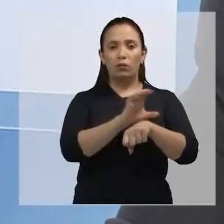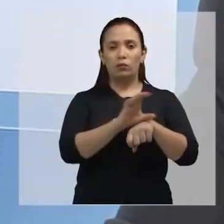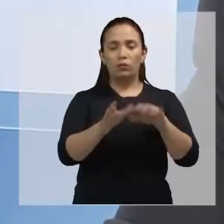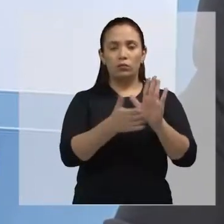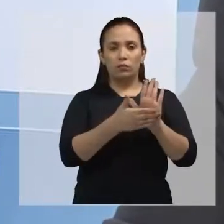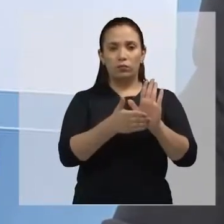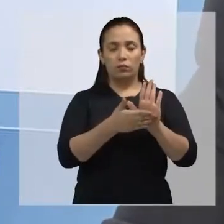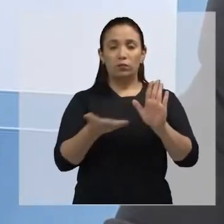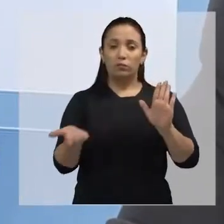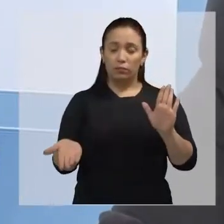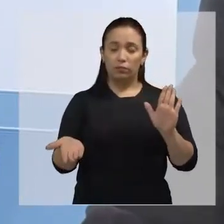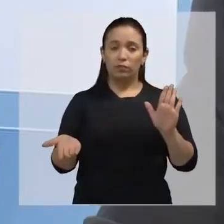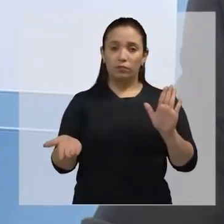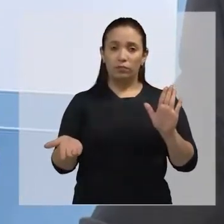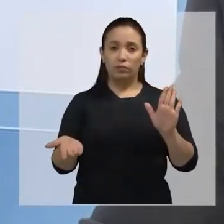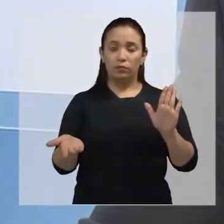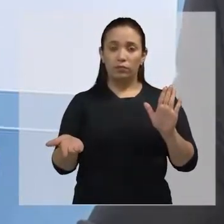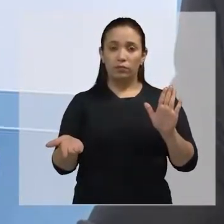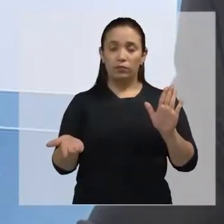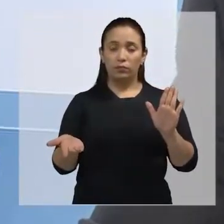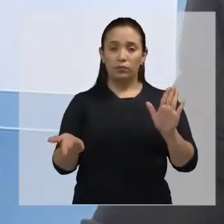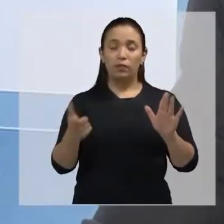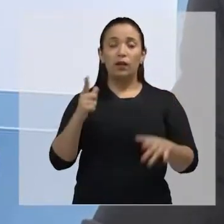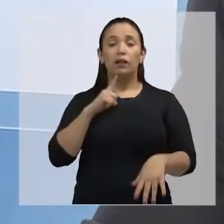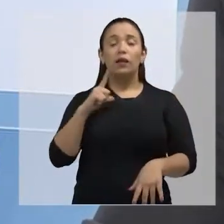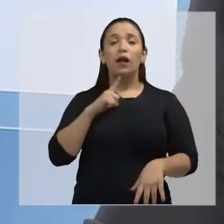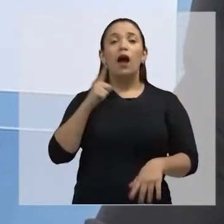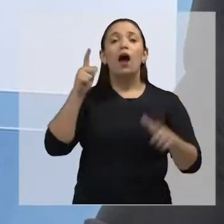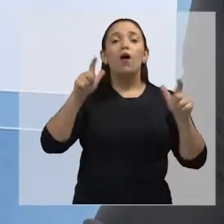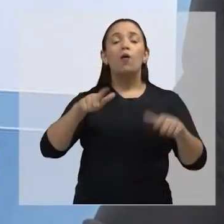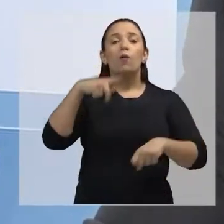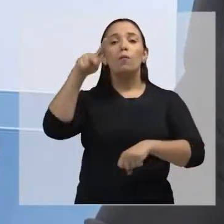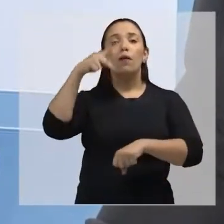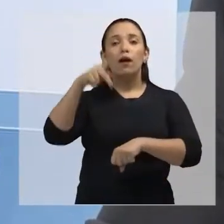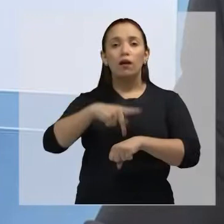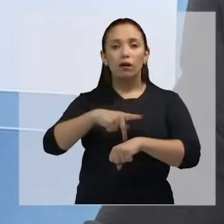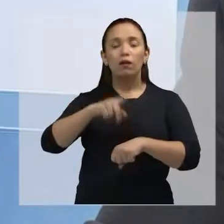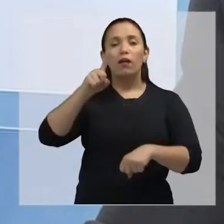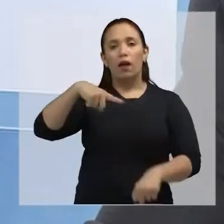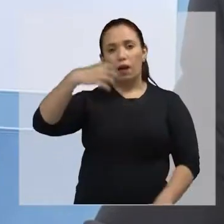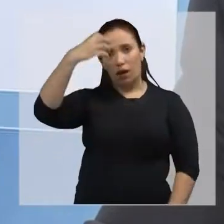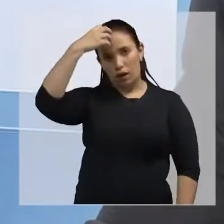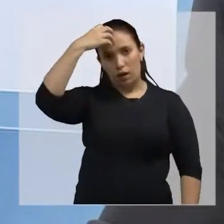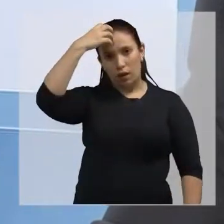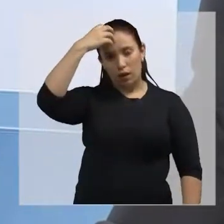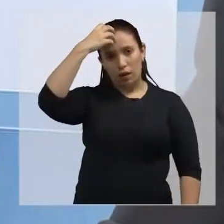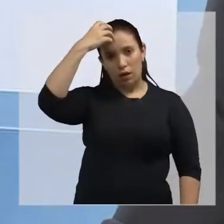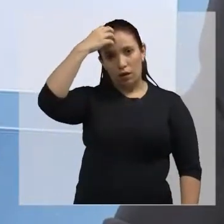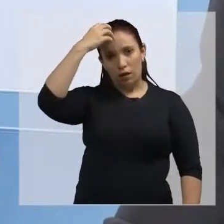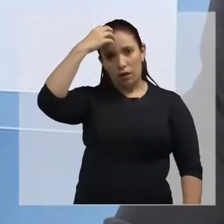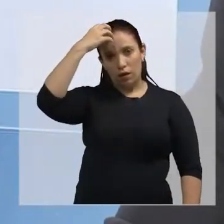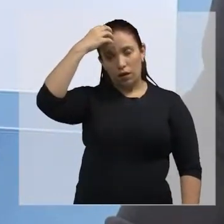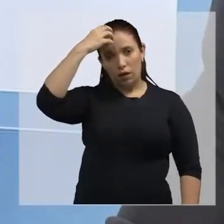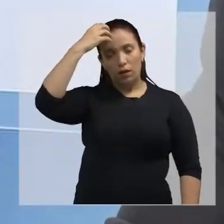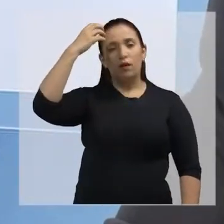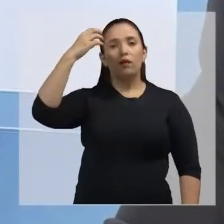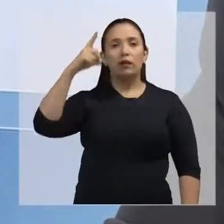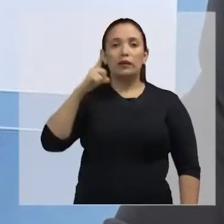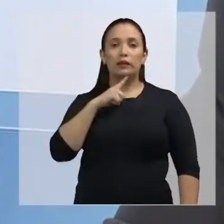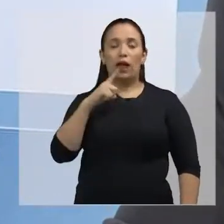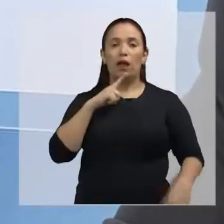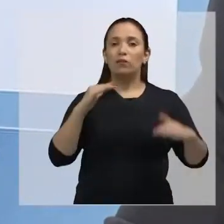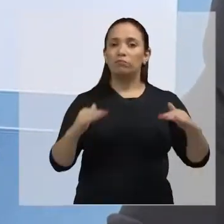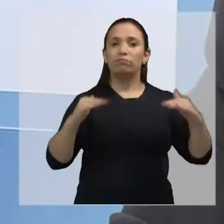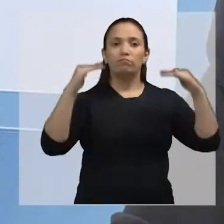maior do que todos nós. E quem é assim nos países, maior do que todos? São os reis. Os reis são